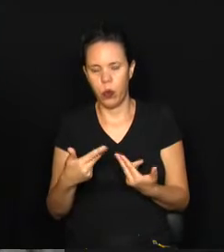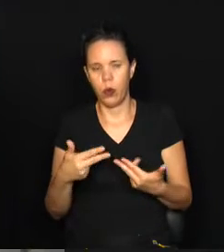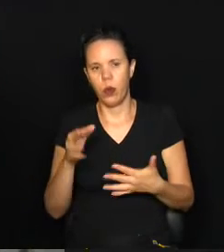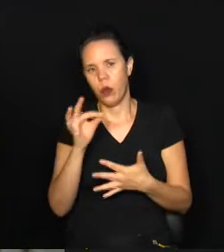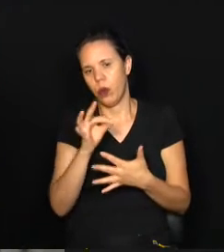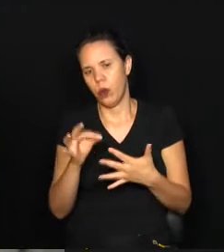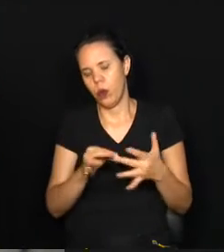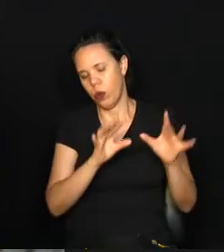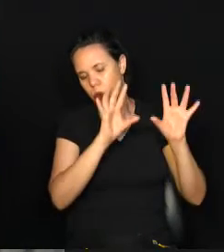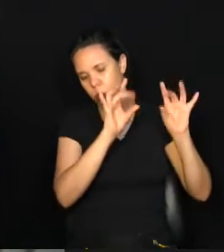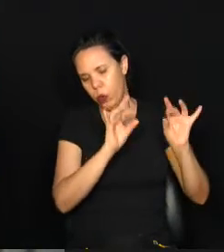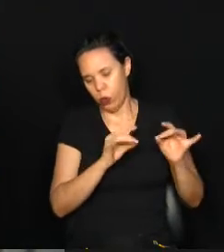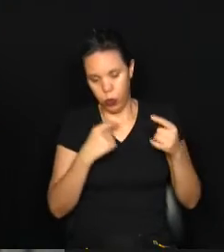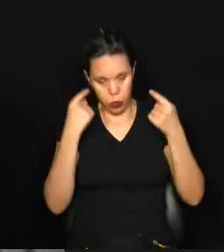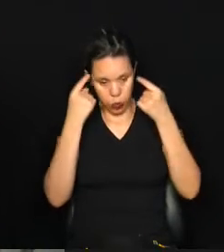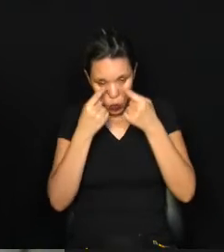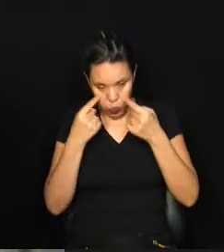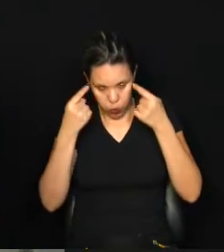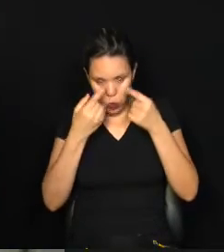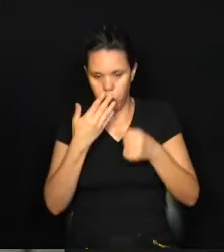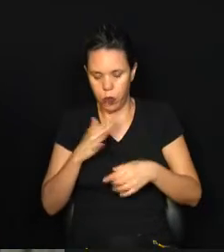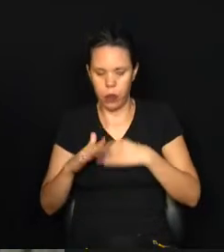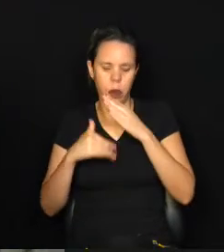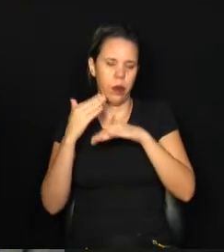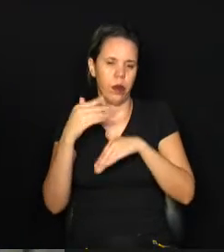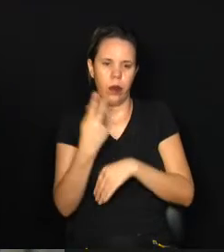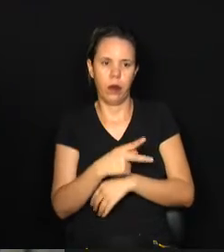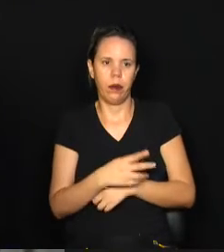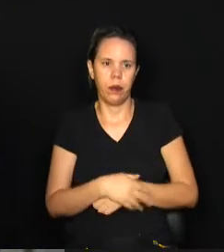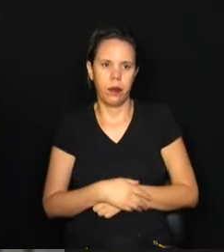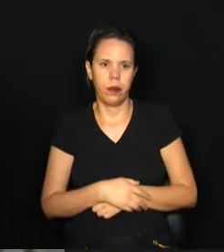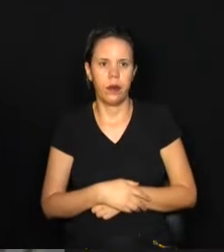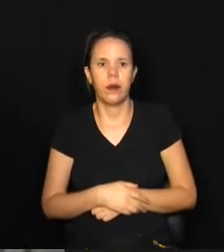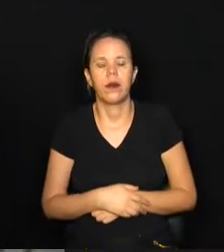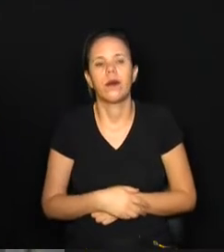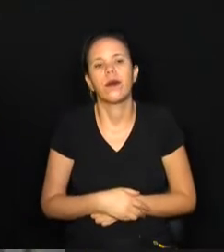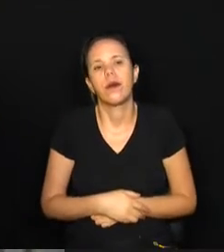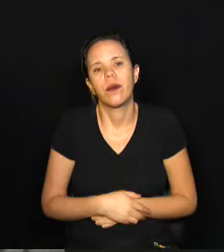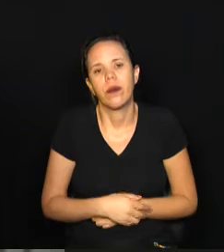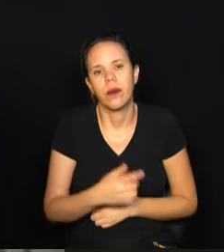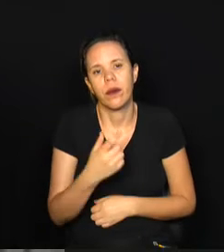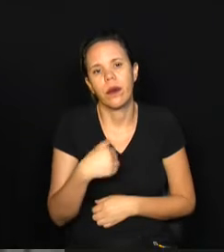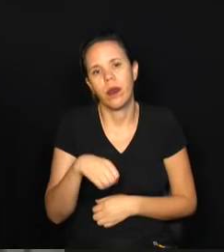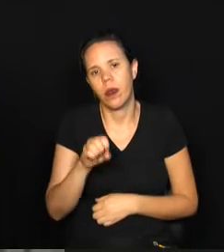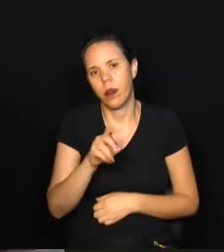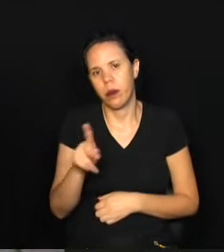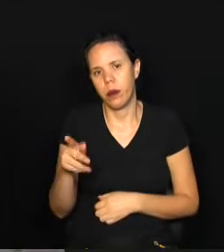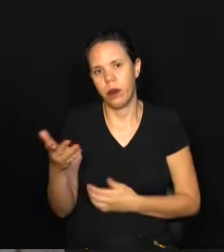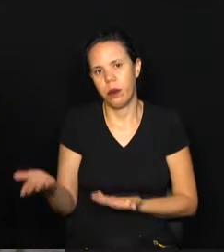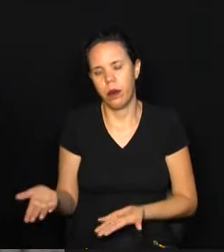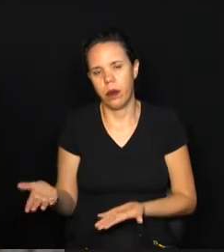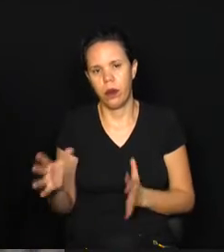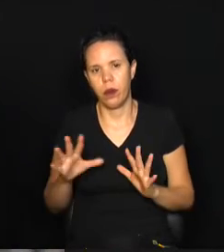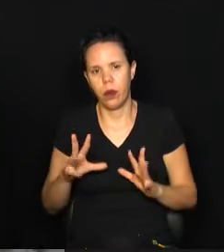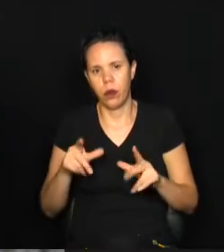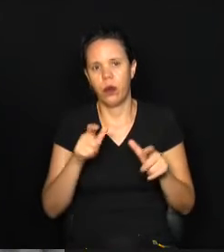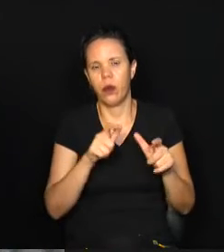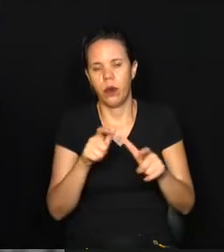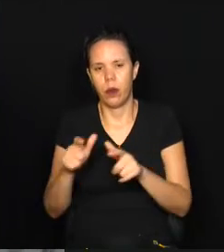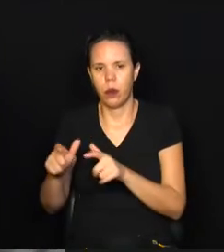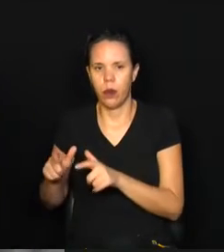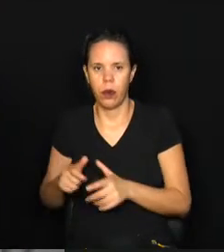do globo ocular de uma criança, o desenvolvimento dele, né? E a optometria está em todos os lugares,